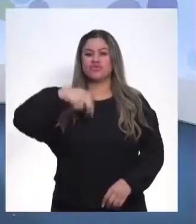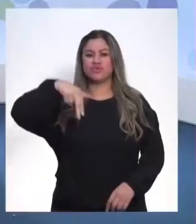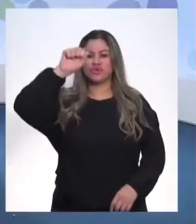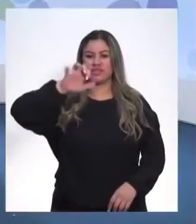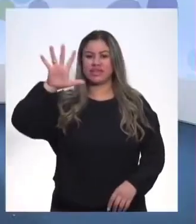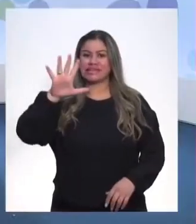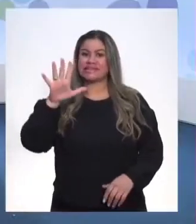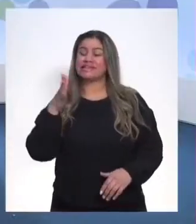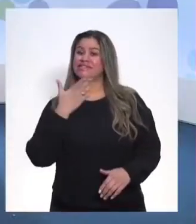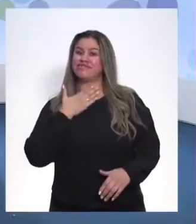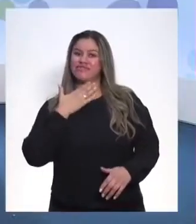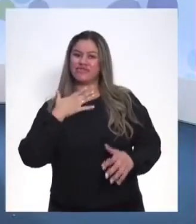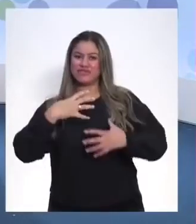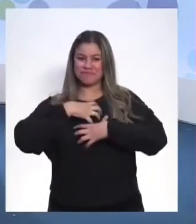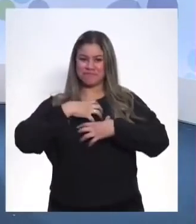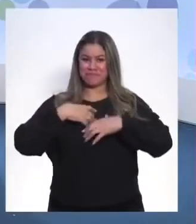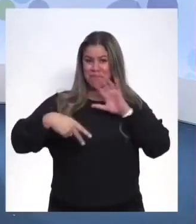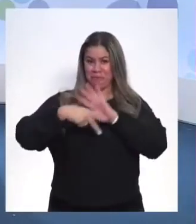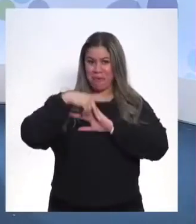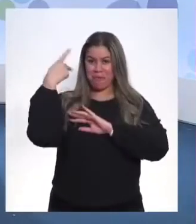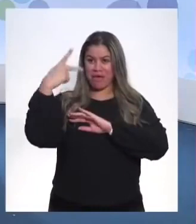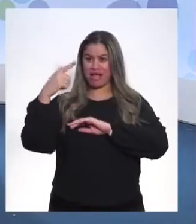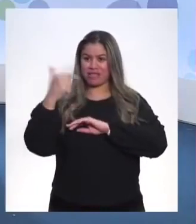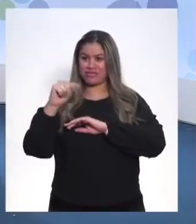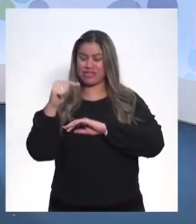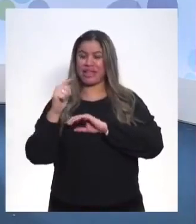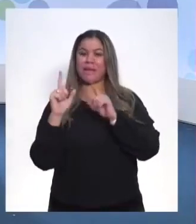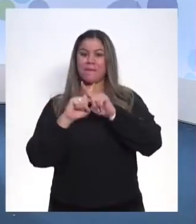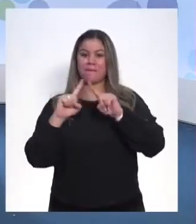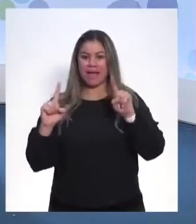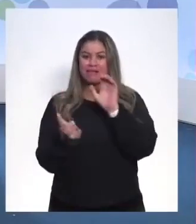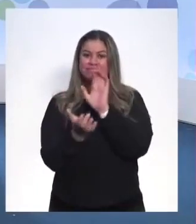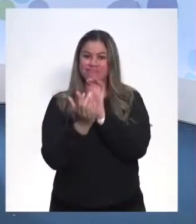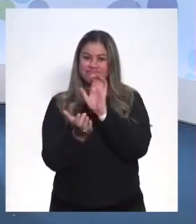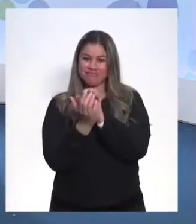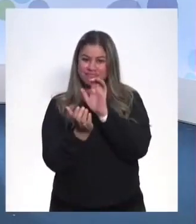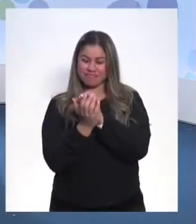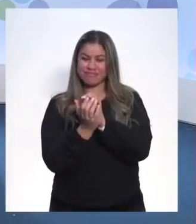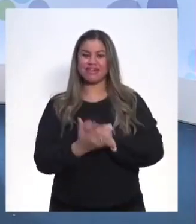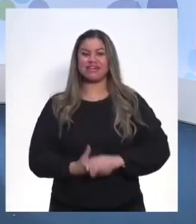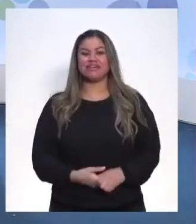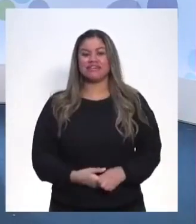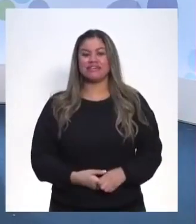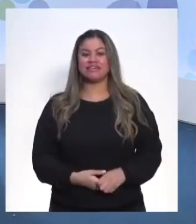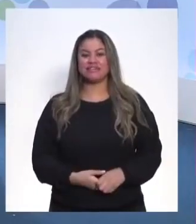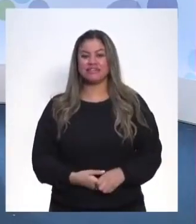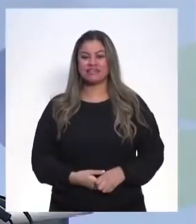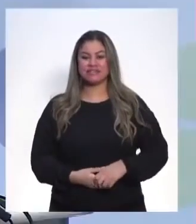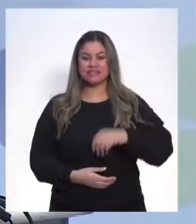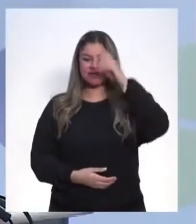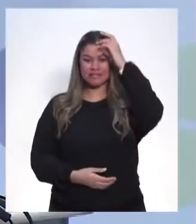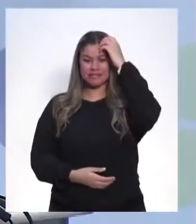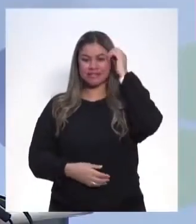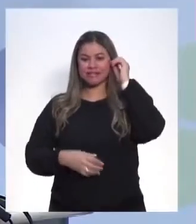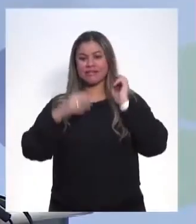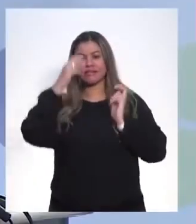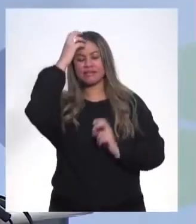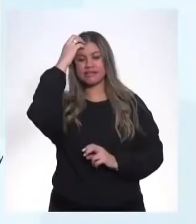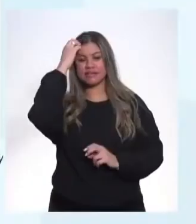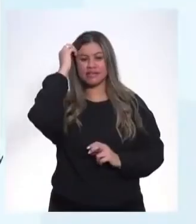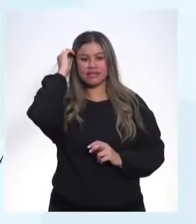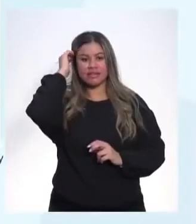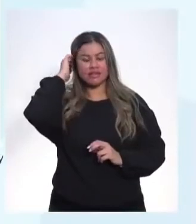meu Nordeste. sotaque ainda de pernambucano, né? Pois Quando é, eu ele vai começar a fazer isso soltar, já já. faço. Então, bora lá. Então, respondem no chat,